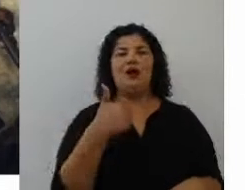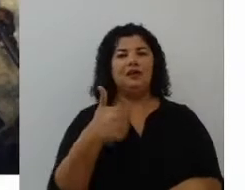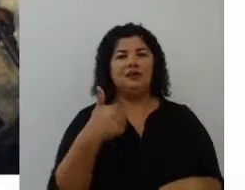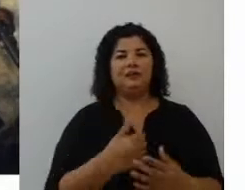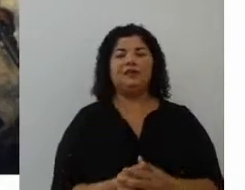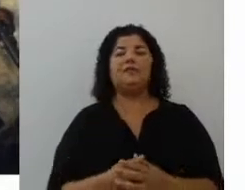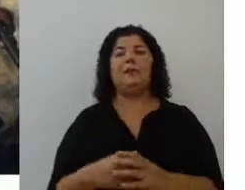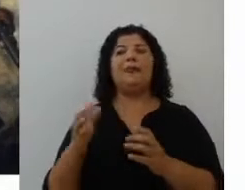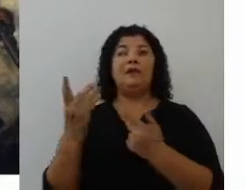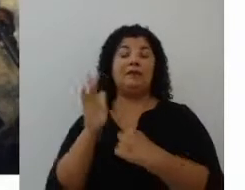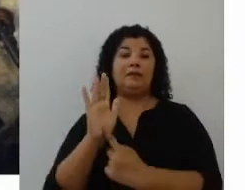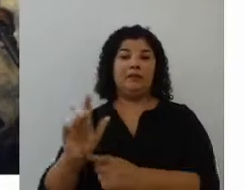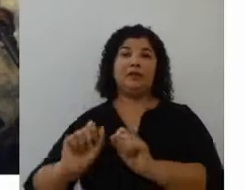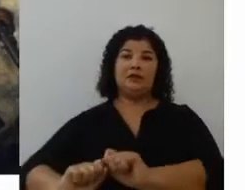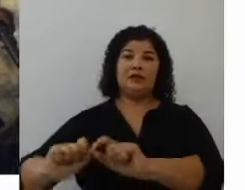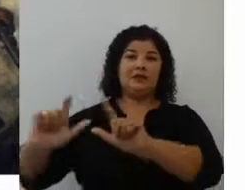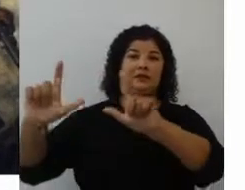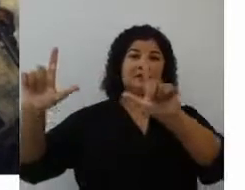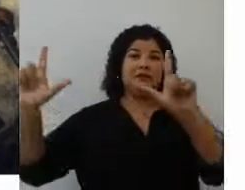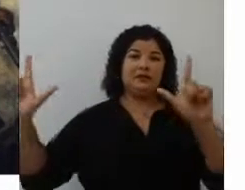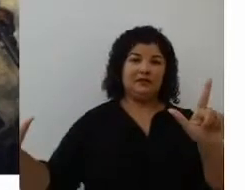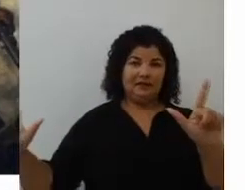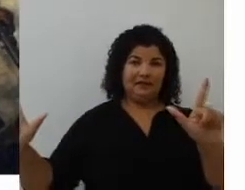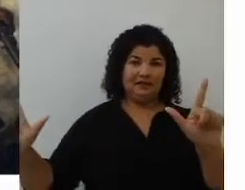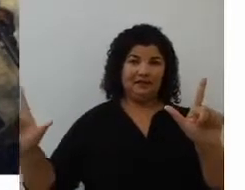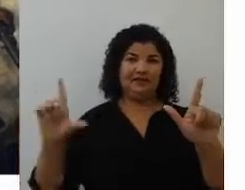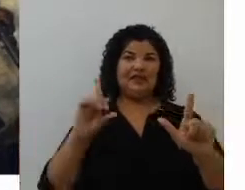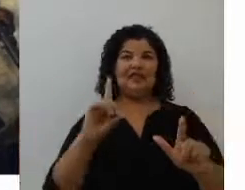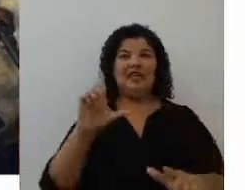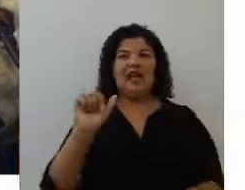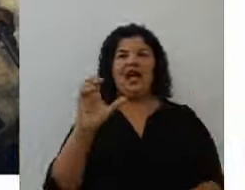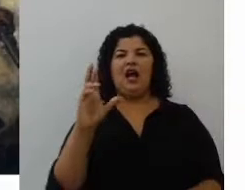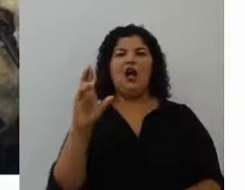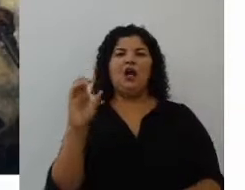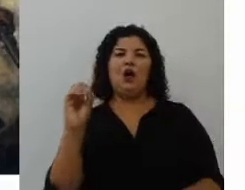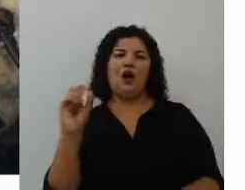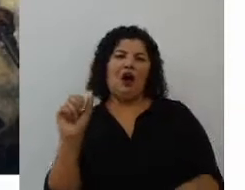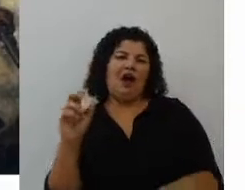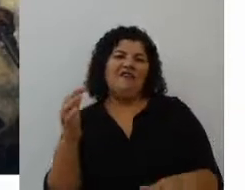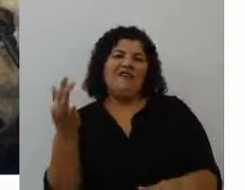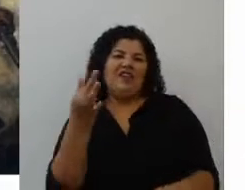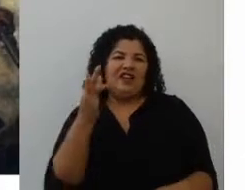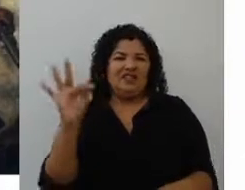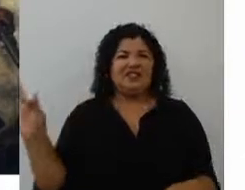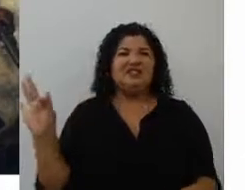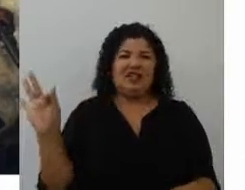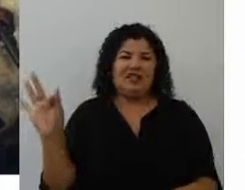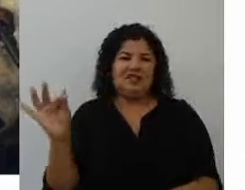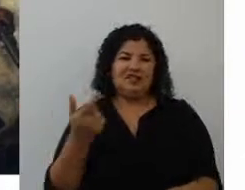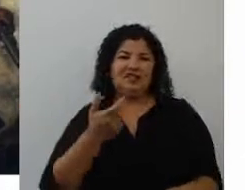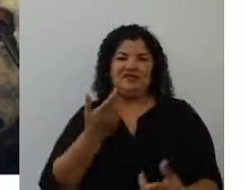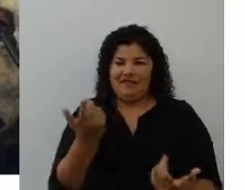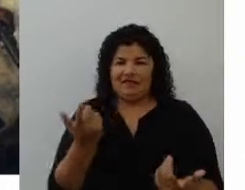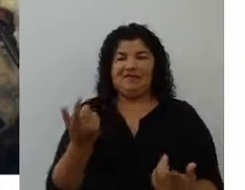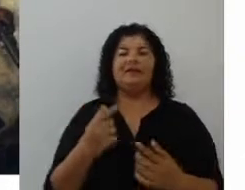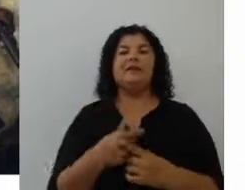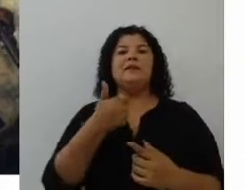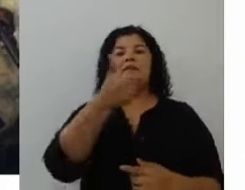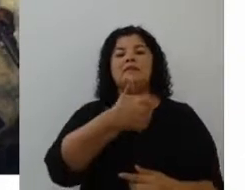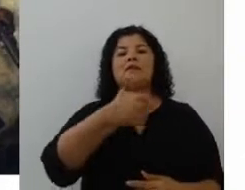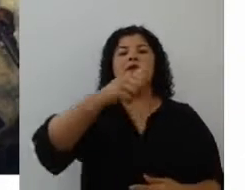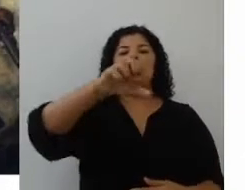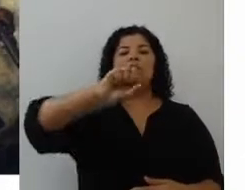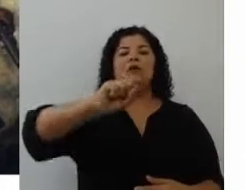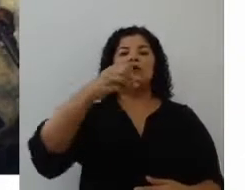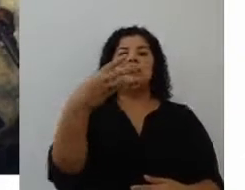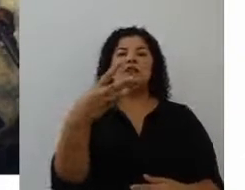essa tela do Delacroix, né? Pintor francês, Delacroix, vê que bonito. Tá? Uma tela do ano de 1830. Ah,